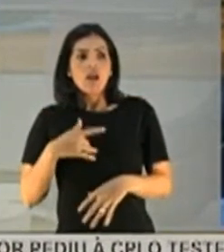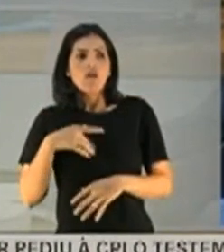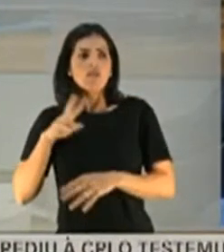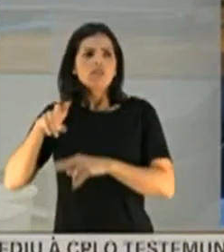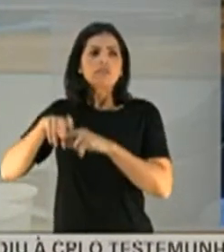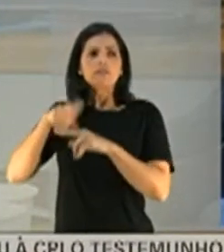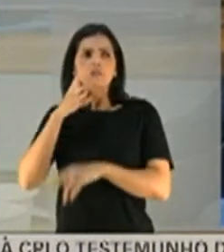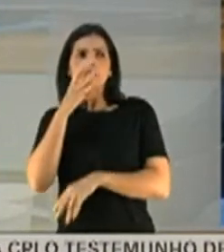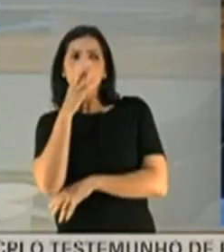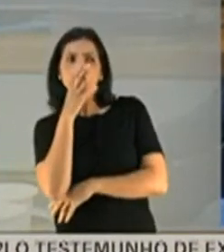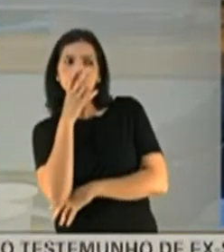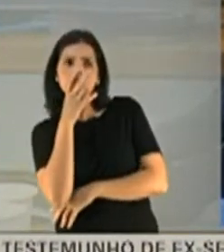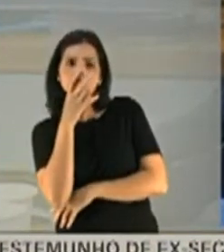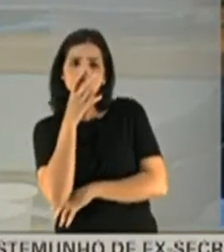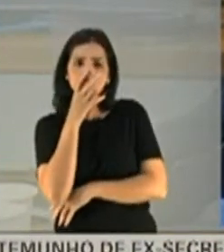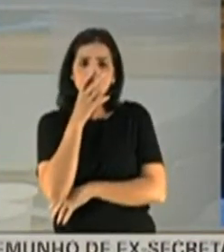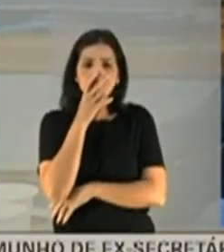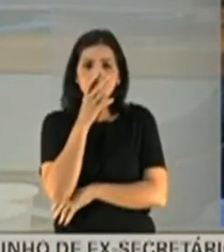observando